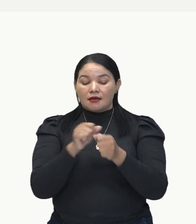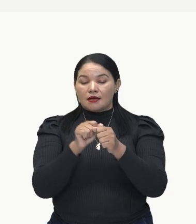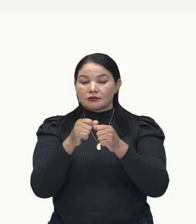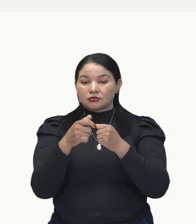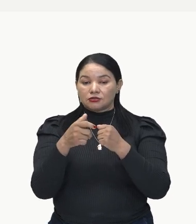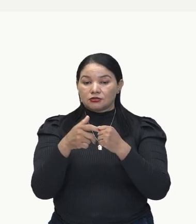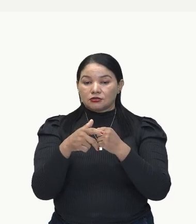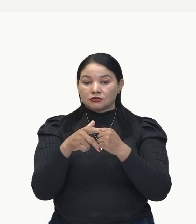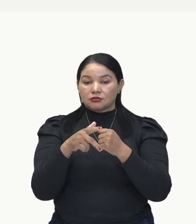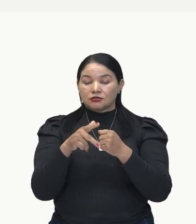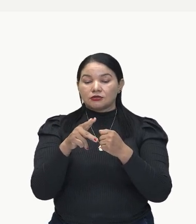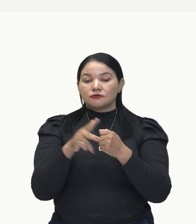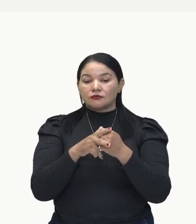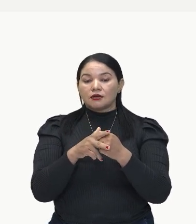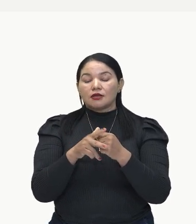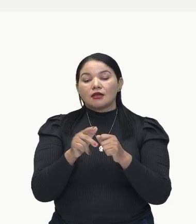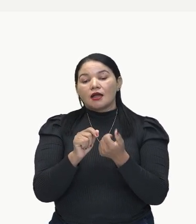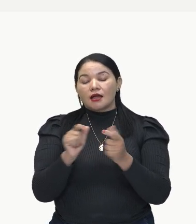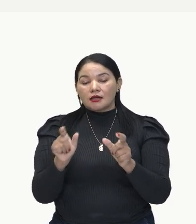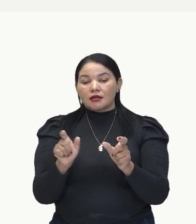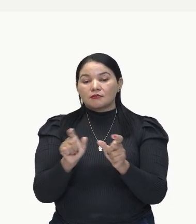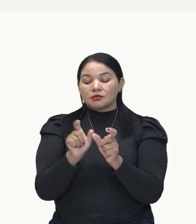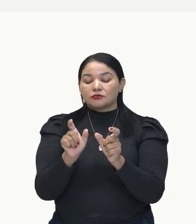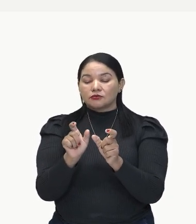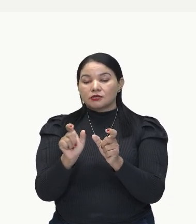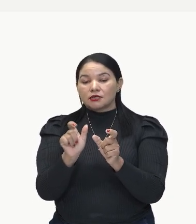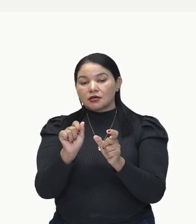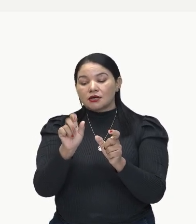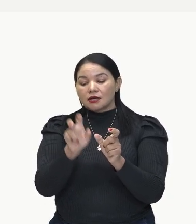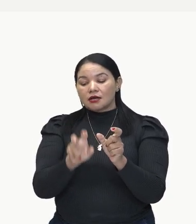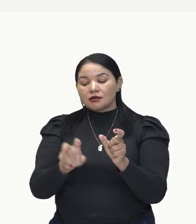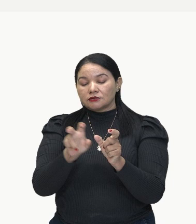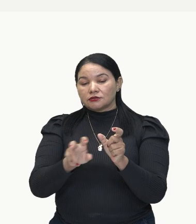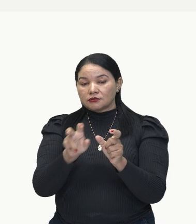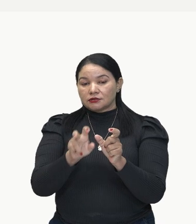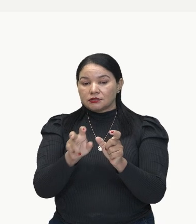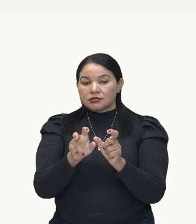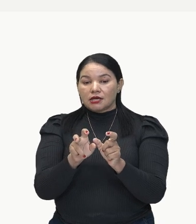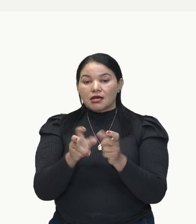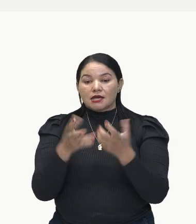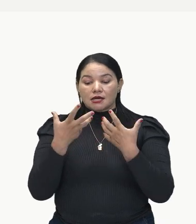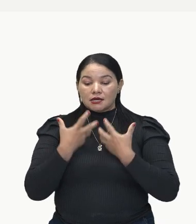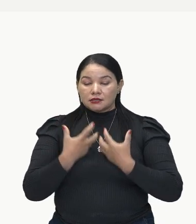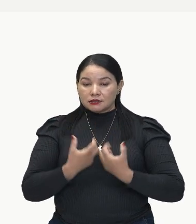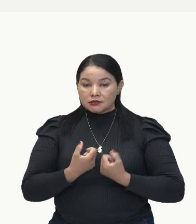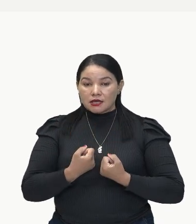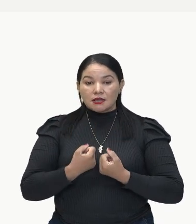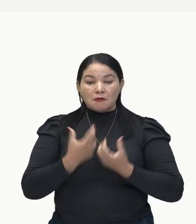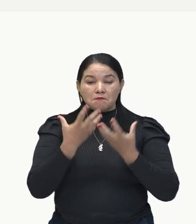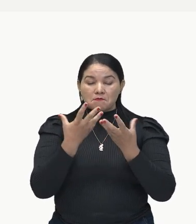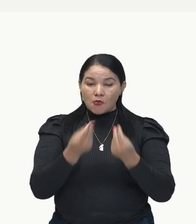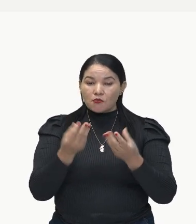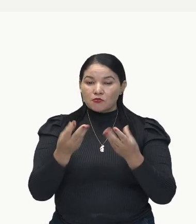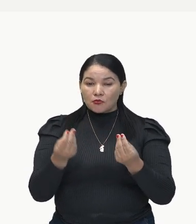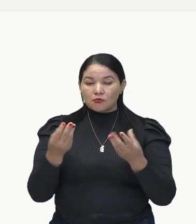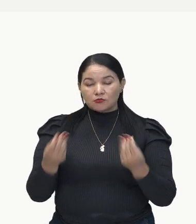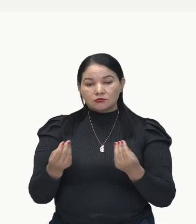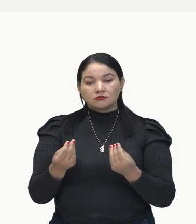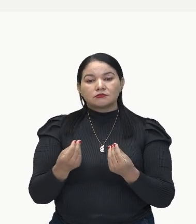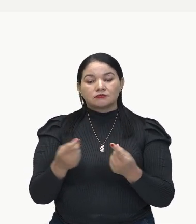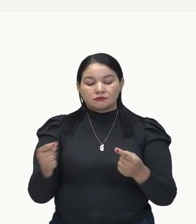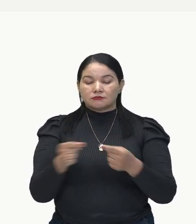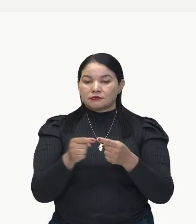Porque ela está cansada de qualquer forma, só cansada? Não, ela está extremamente, é uma intensidade. Por